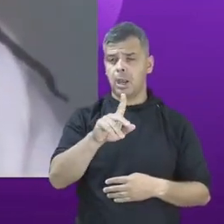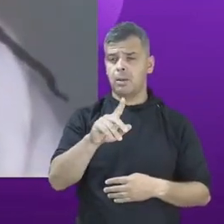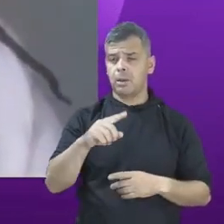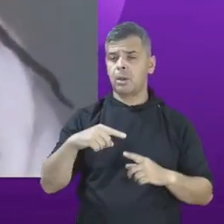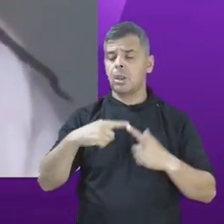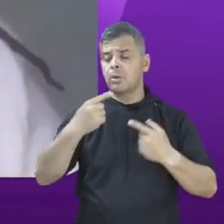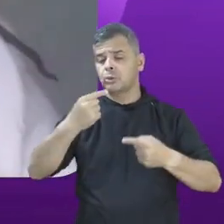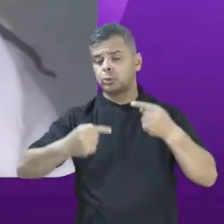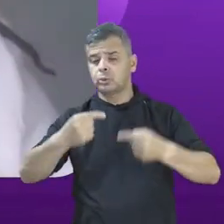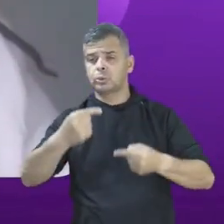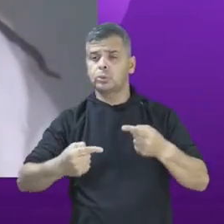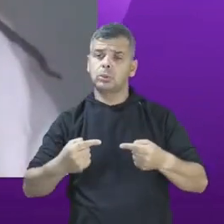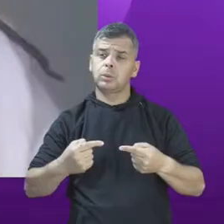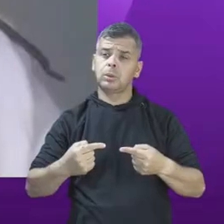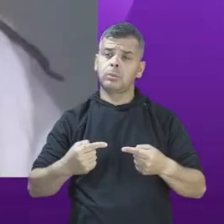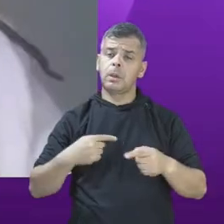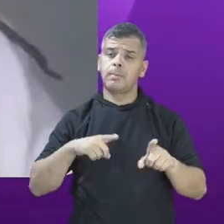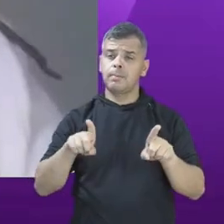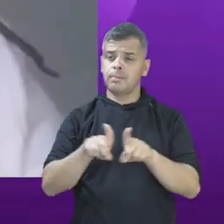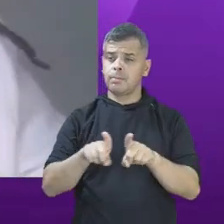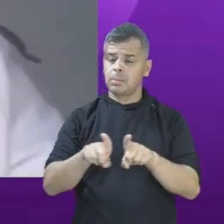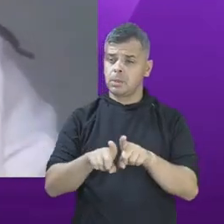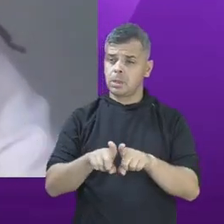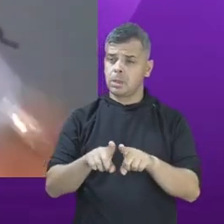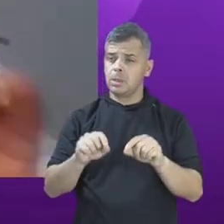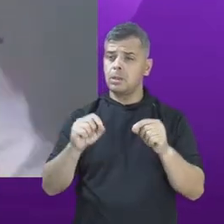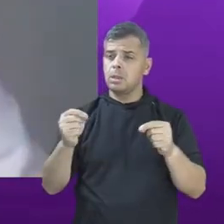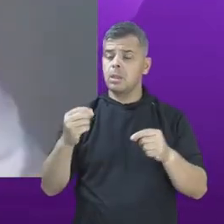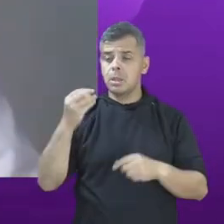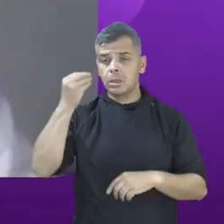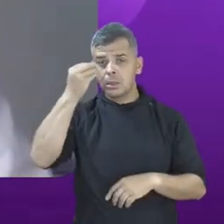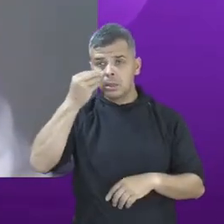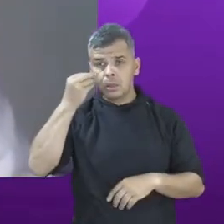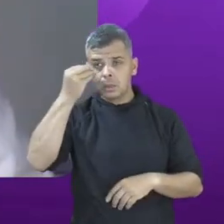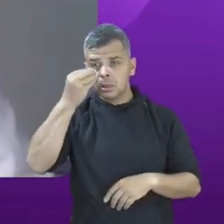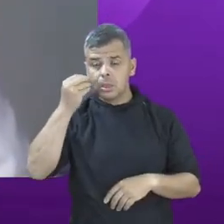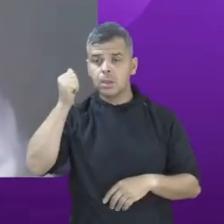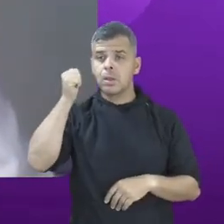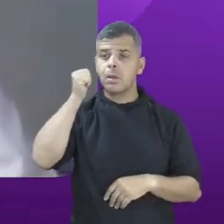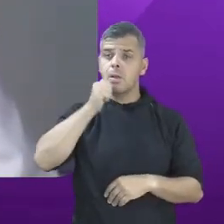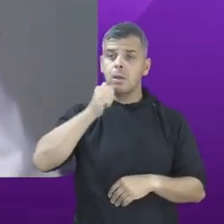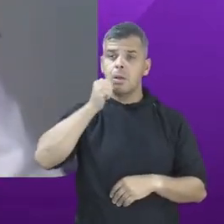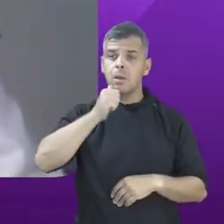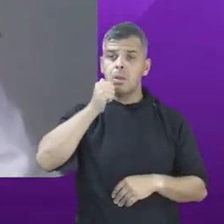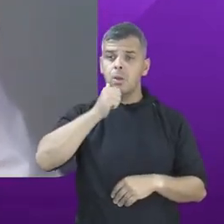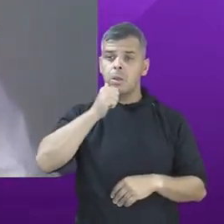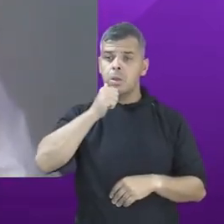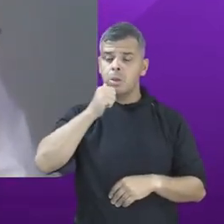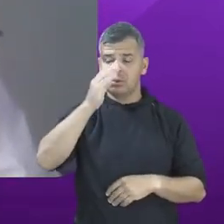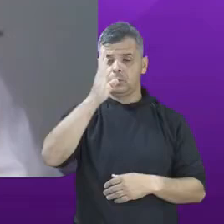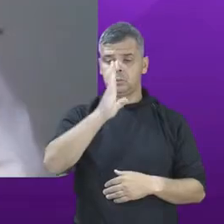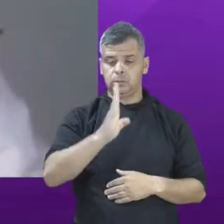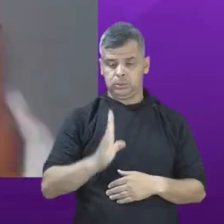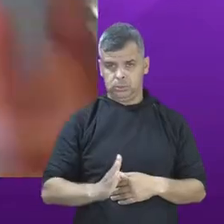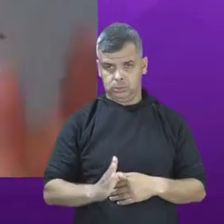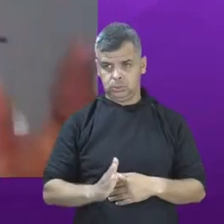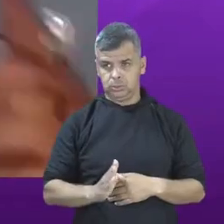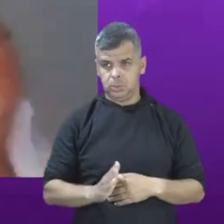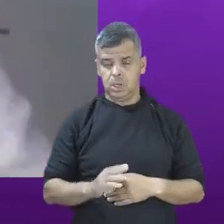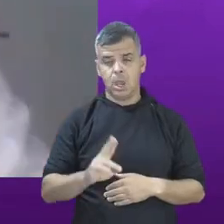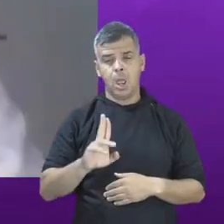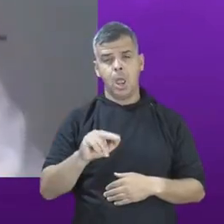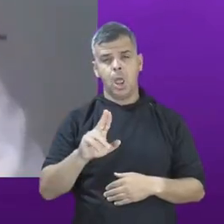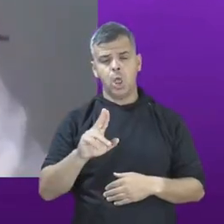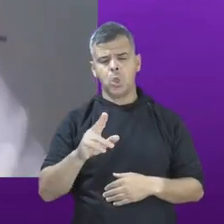fazer essa discussão e também considerar a experiência daquelas mulheres no Brasil que nunca